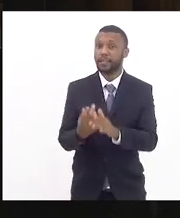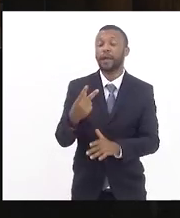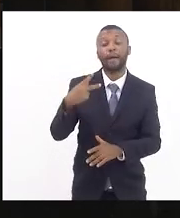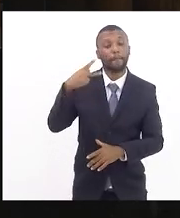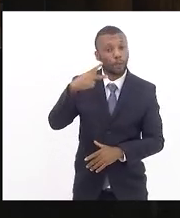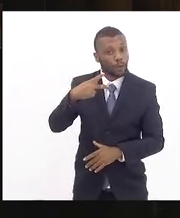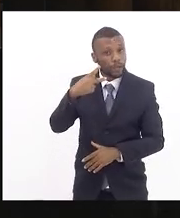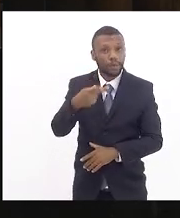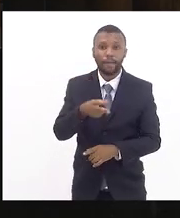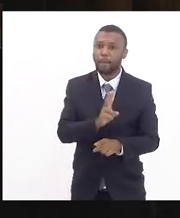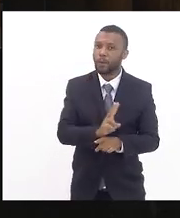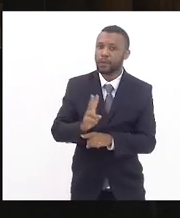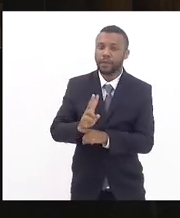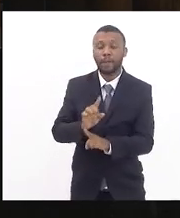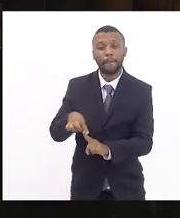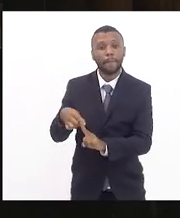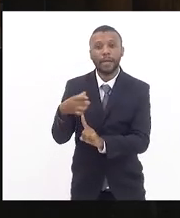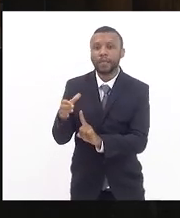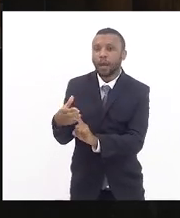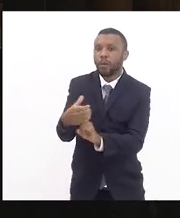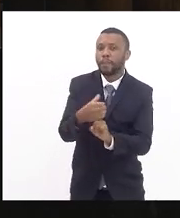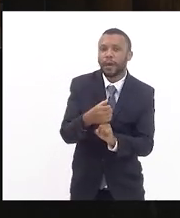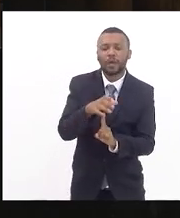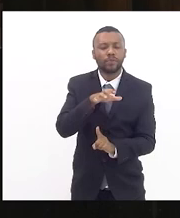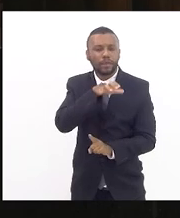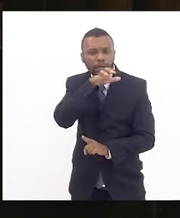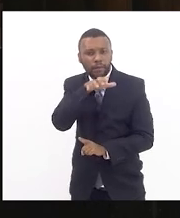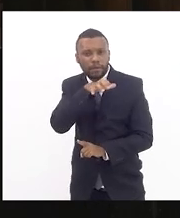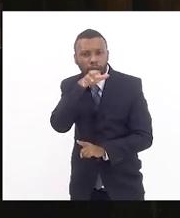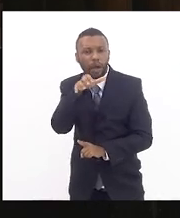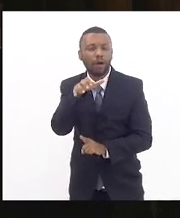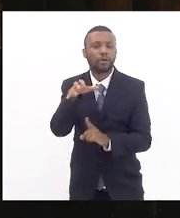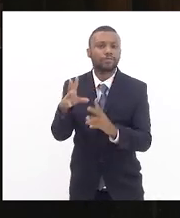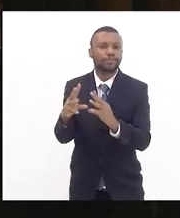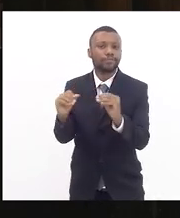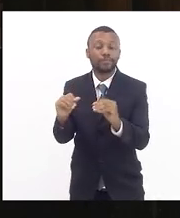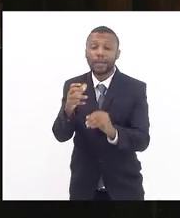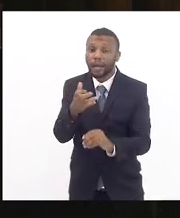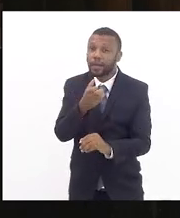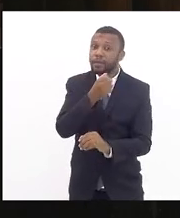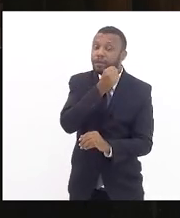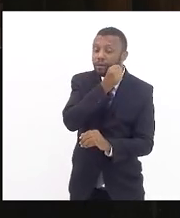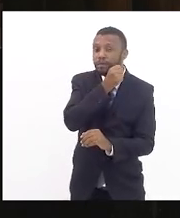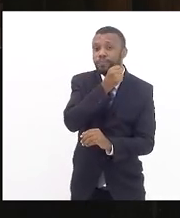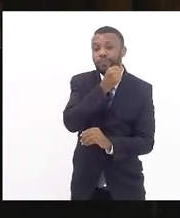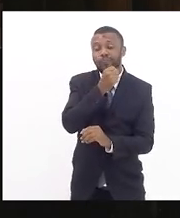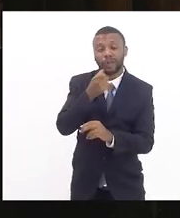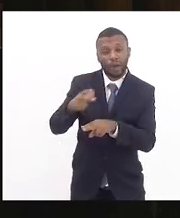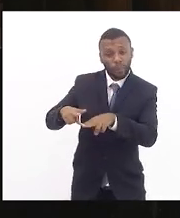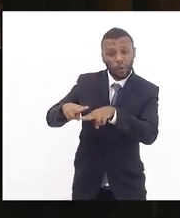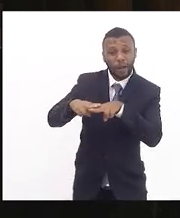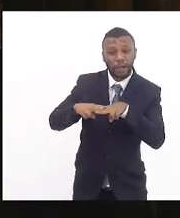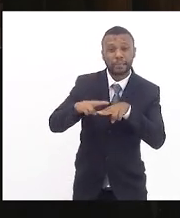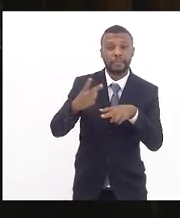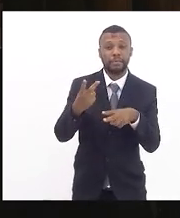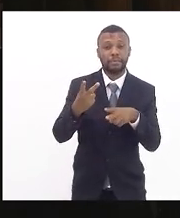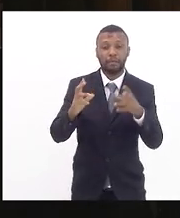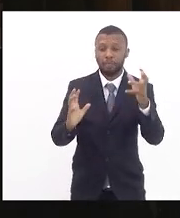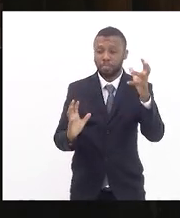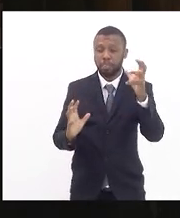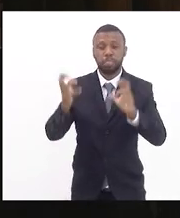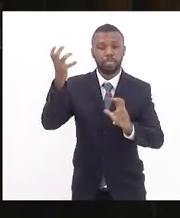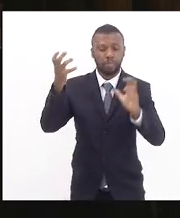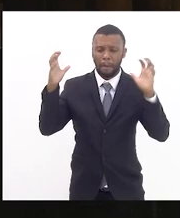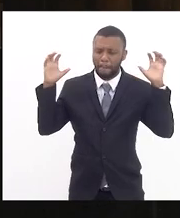proteção e acolhimento de animais de extinção resgatados em virtude a catástrofes naturais do estado do Rio de Janeiro.